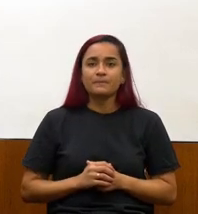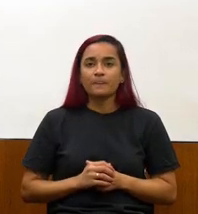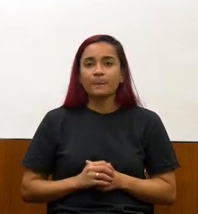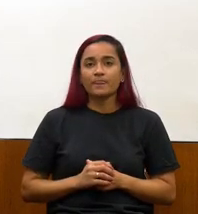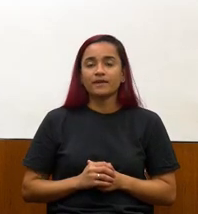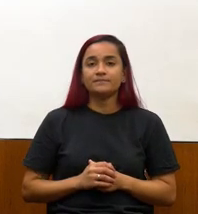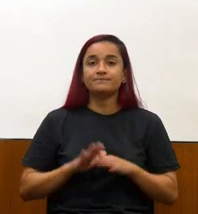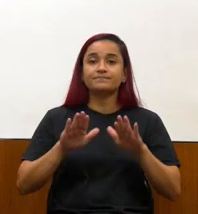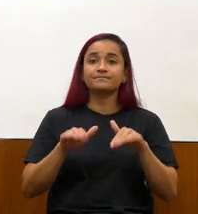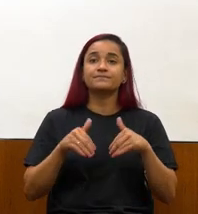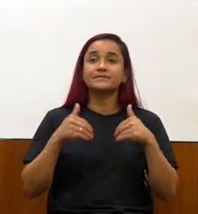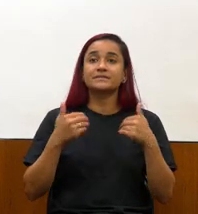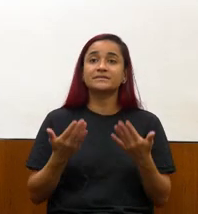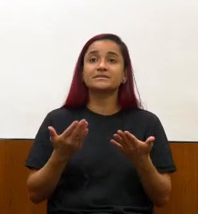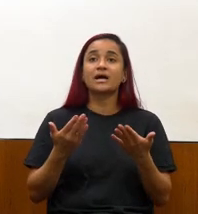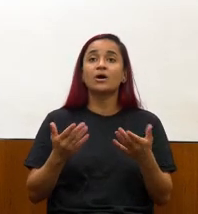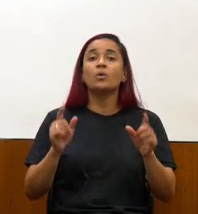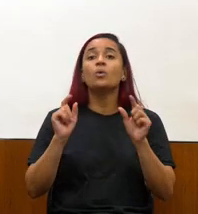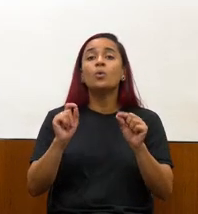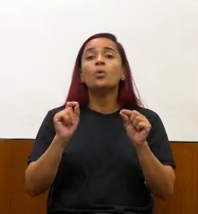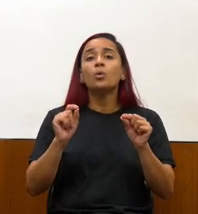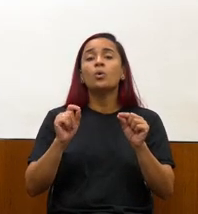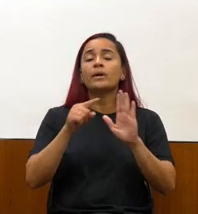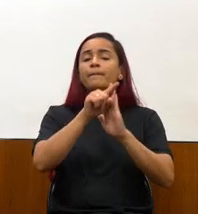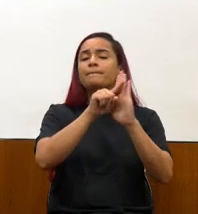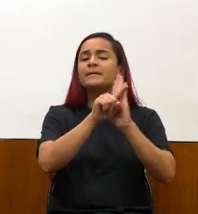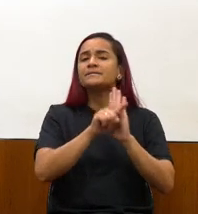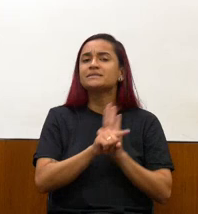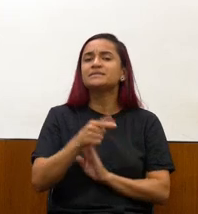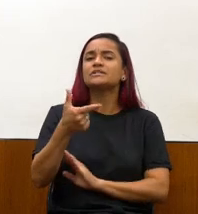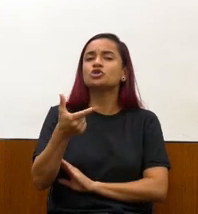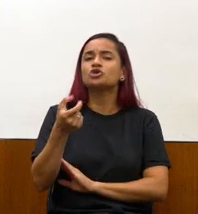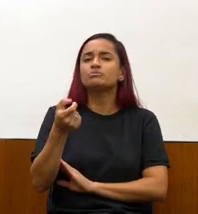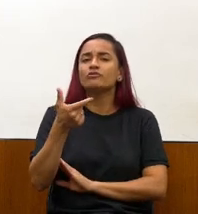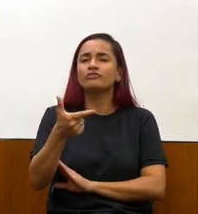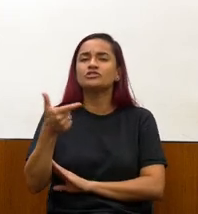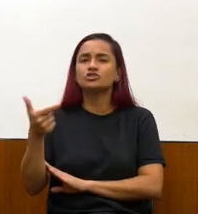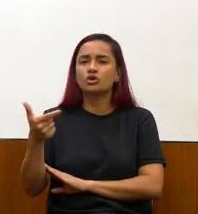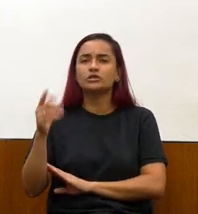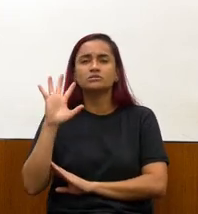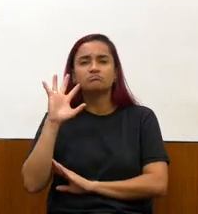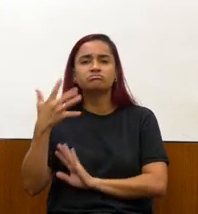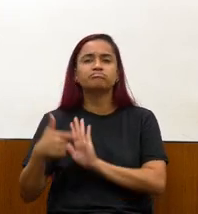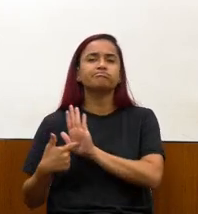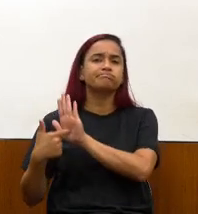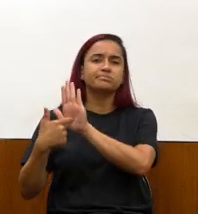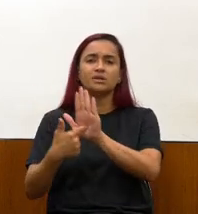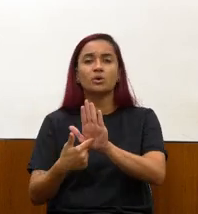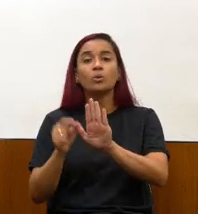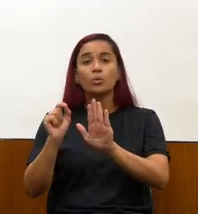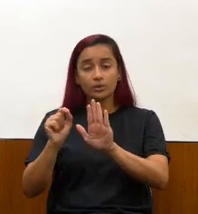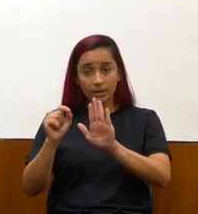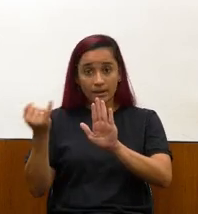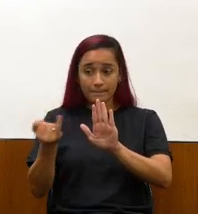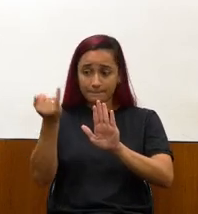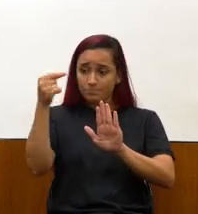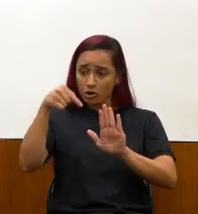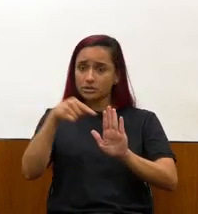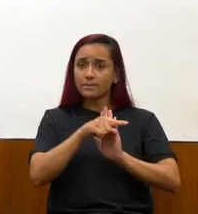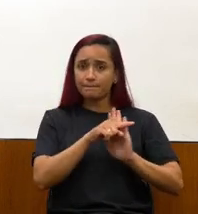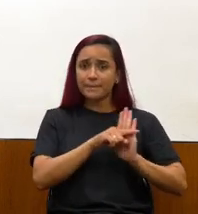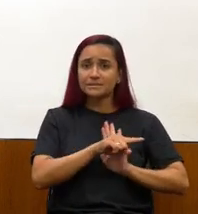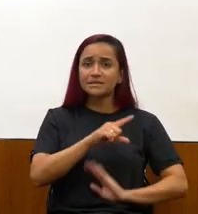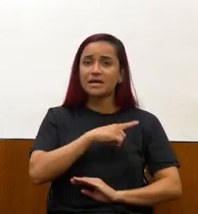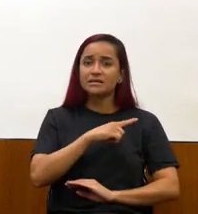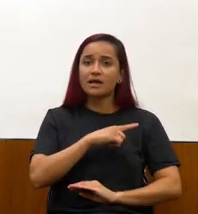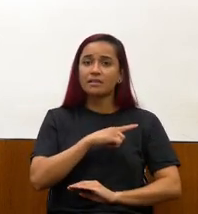Então, o que o censo de 2022 ele revelou? E é muito importante a gente ter essas pesquisas, porque é